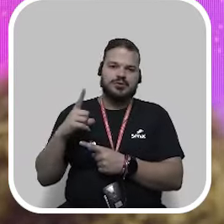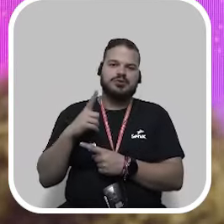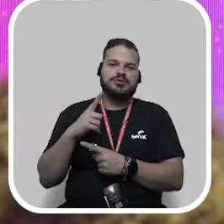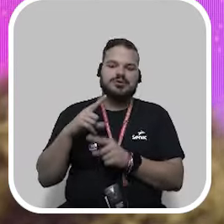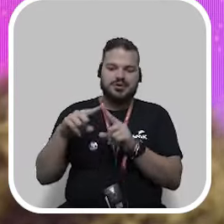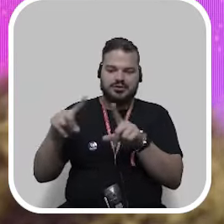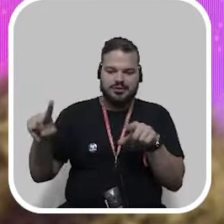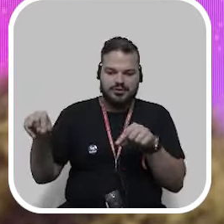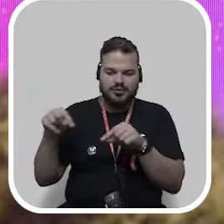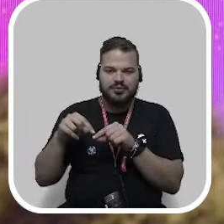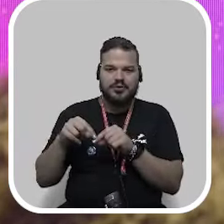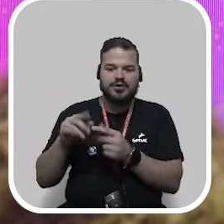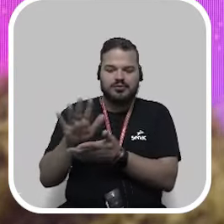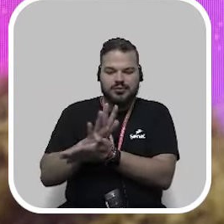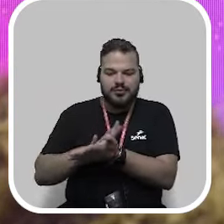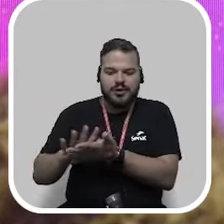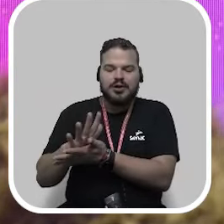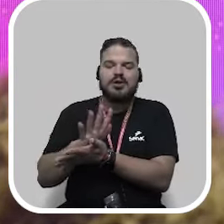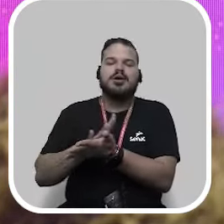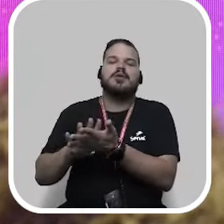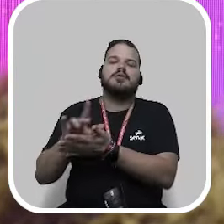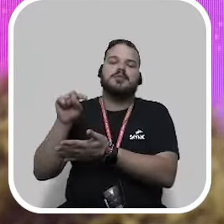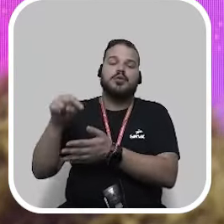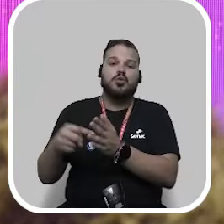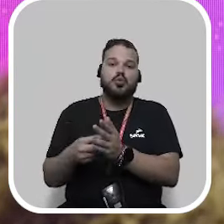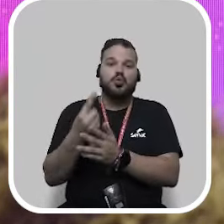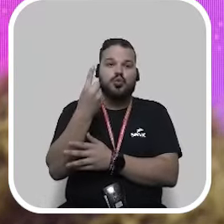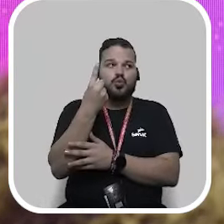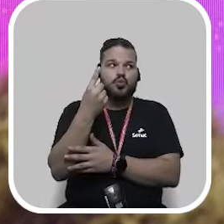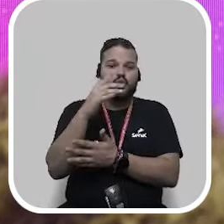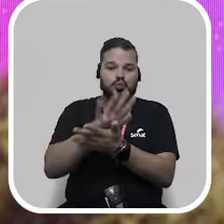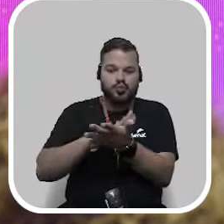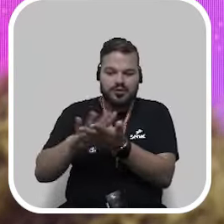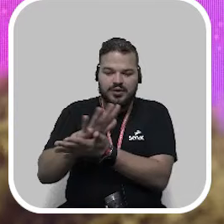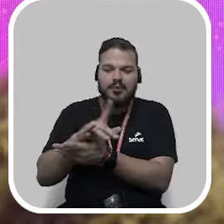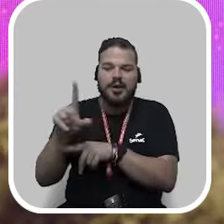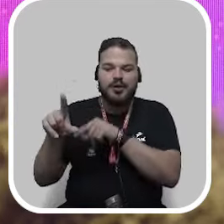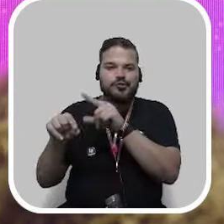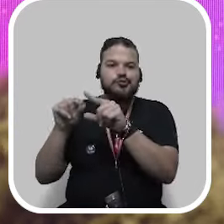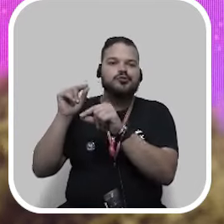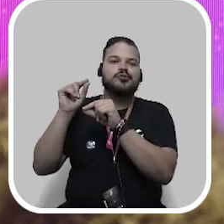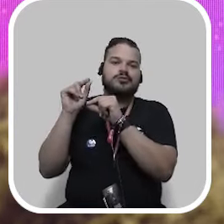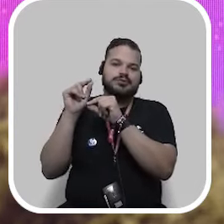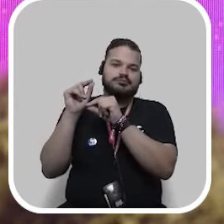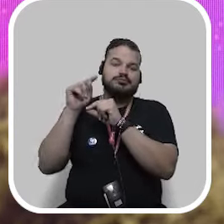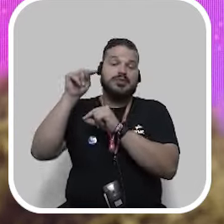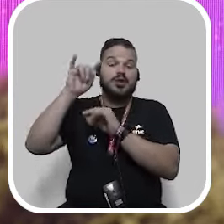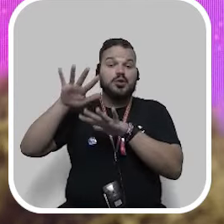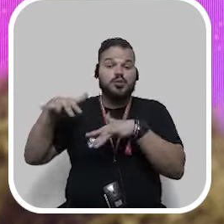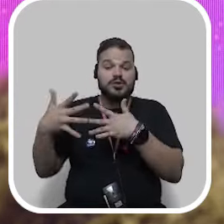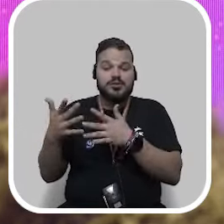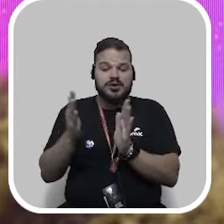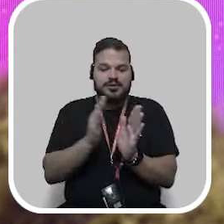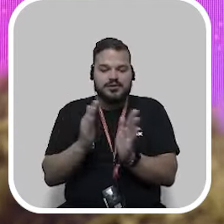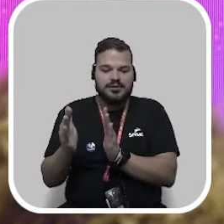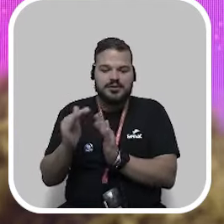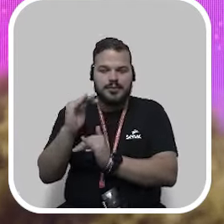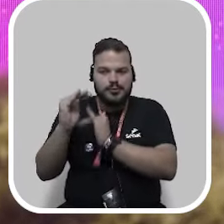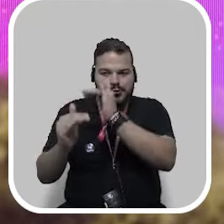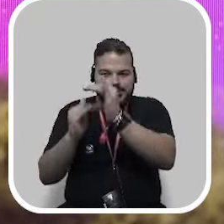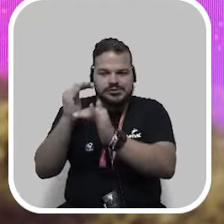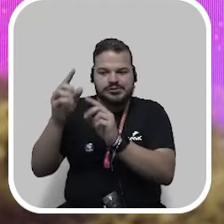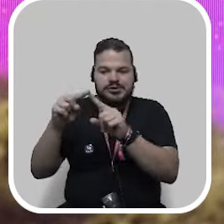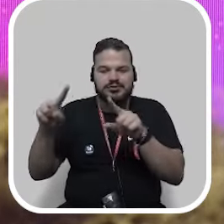para pro pro samba enredo né um samba ele é é escolhido enquanto esse processo de quadro está